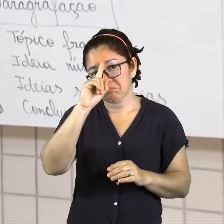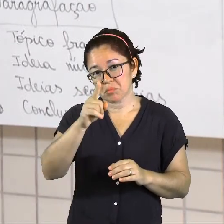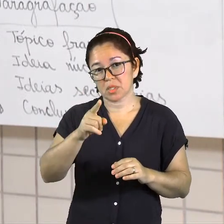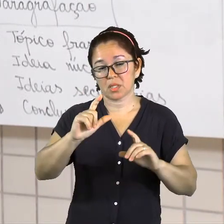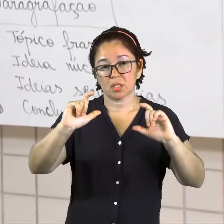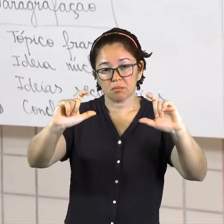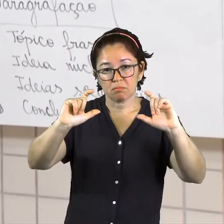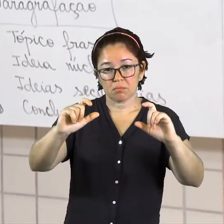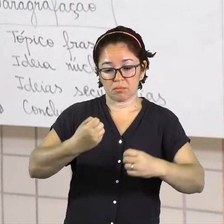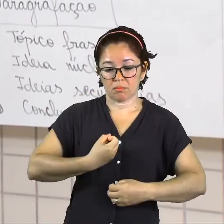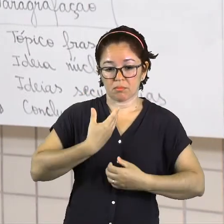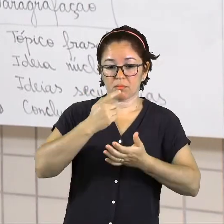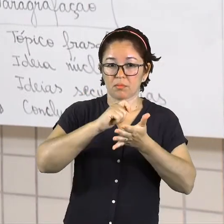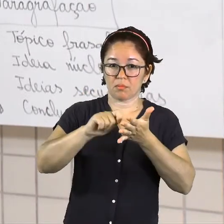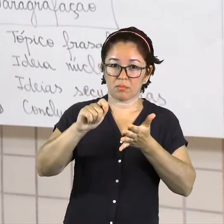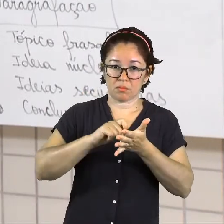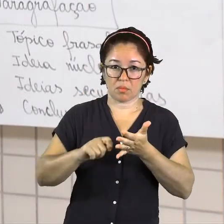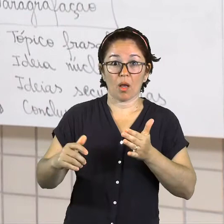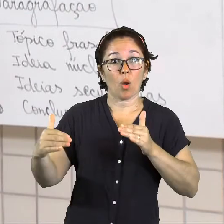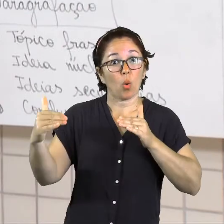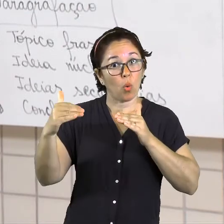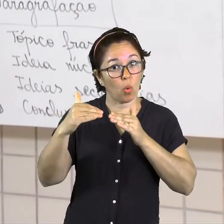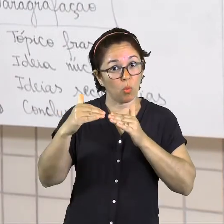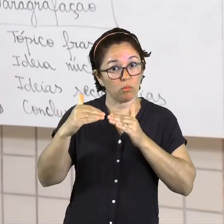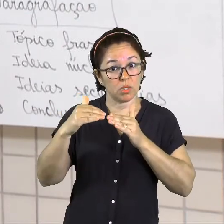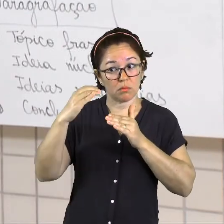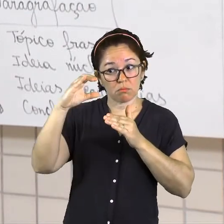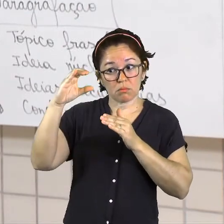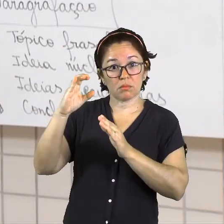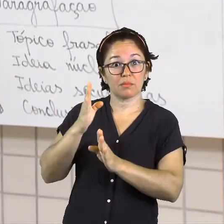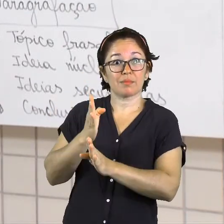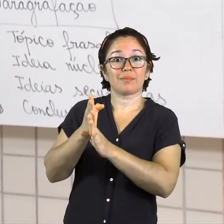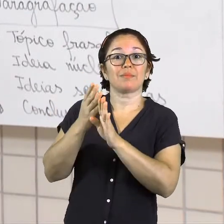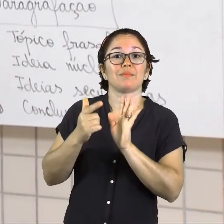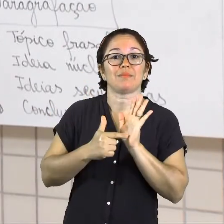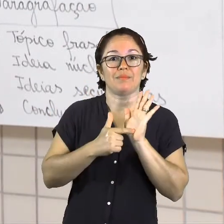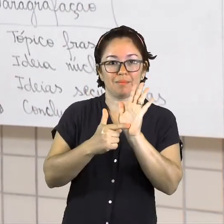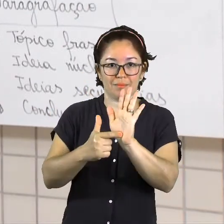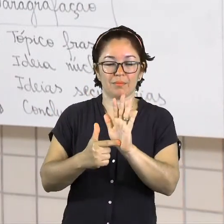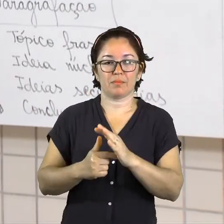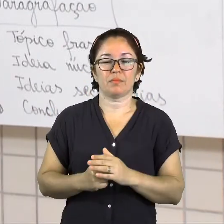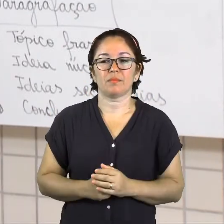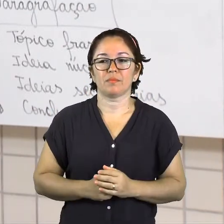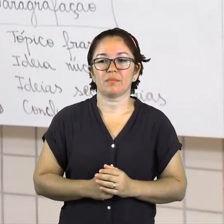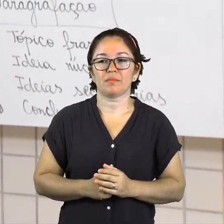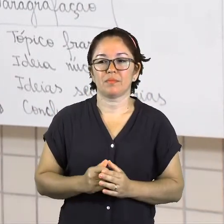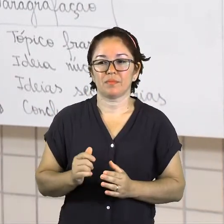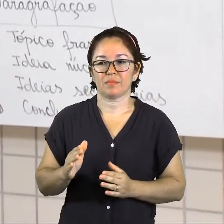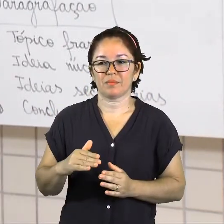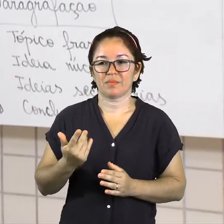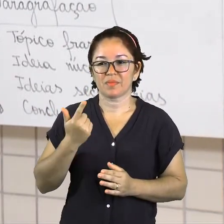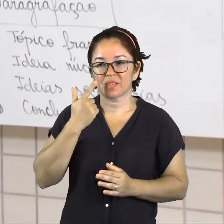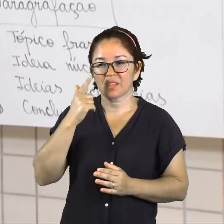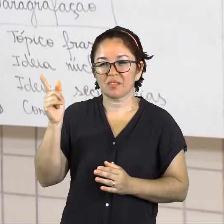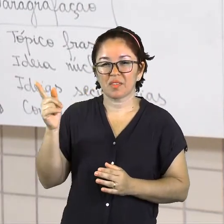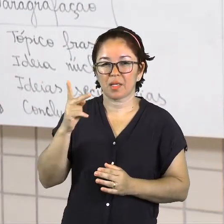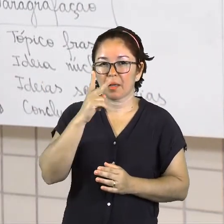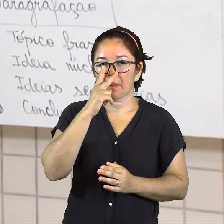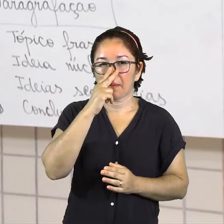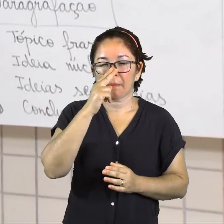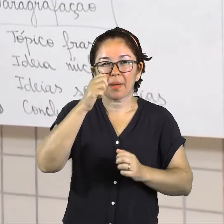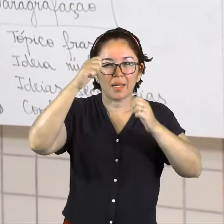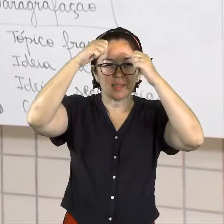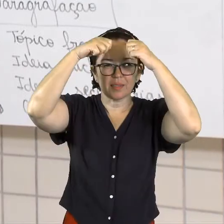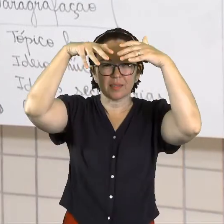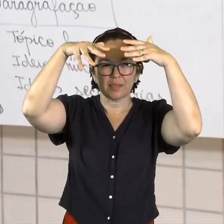de um parágrafo desse tipo de texto. Então, lembre que essa paragrafação é isso aqui, olha o mapa mental para vocês não esquecerem.